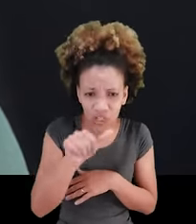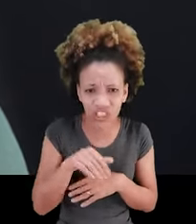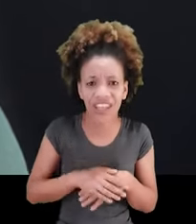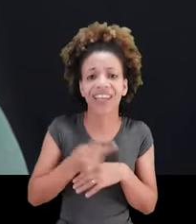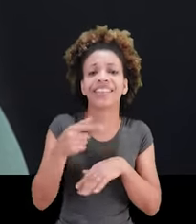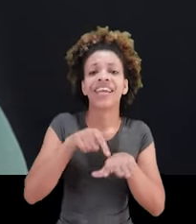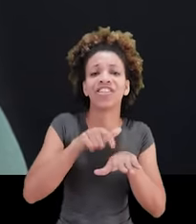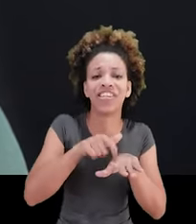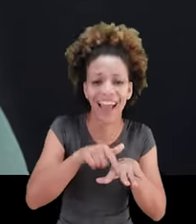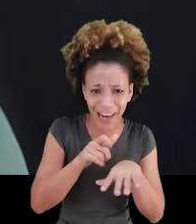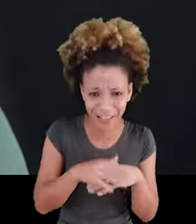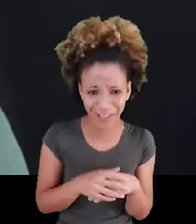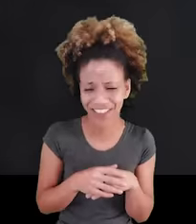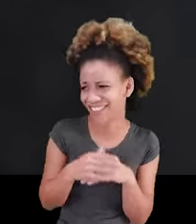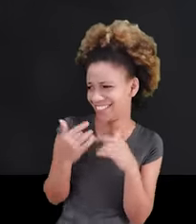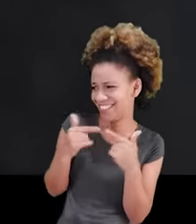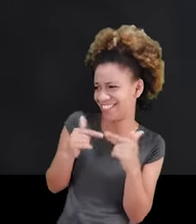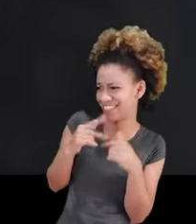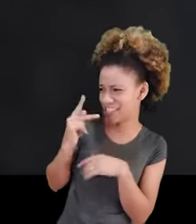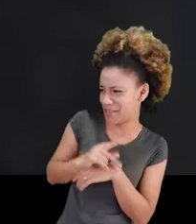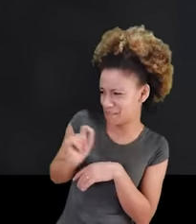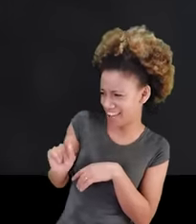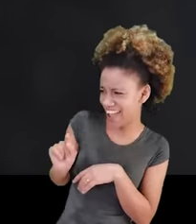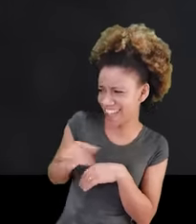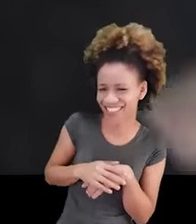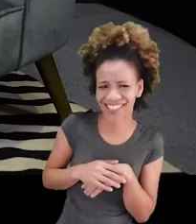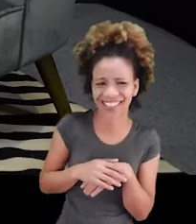três chinelos, tem... Que porra é essa? E